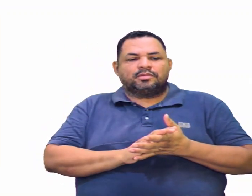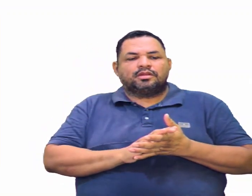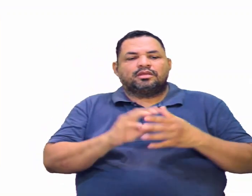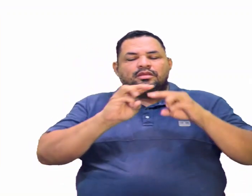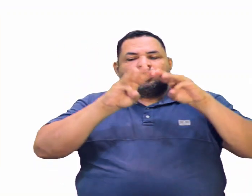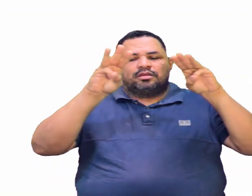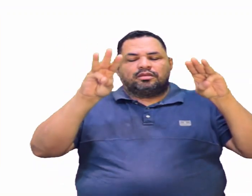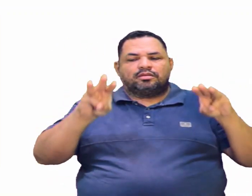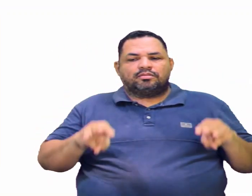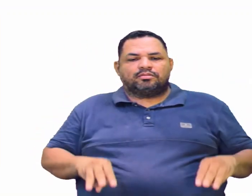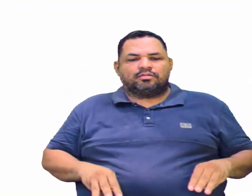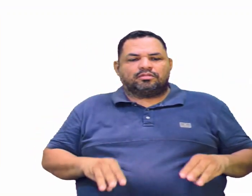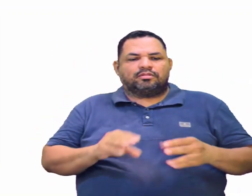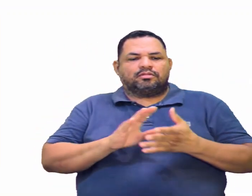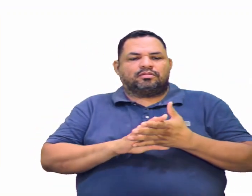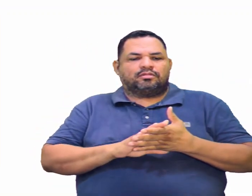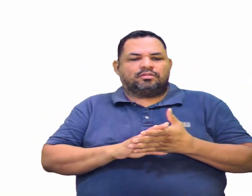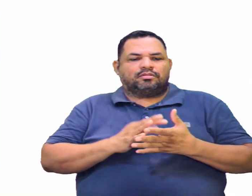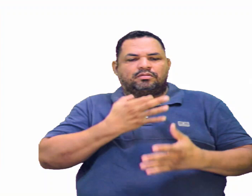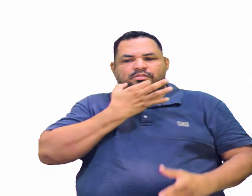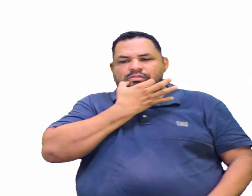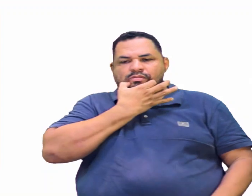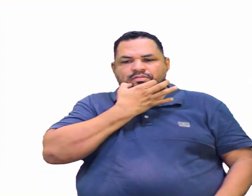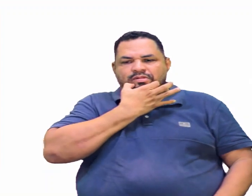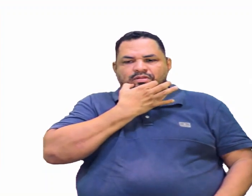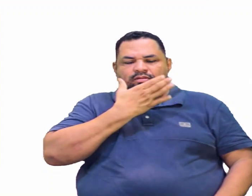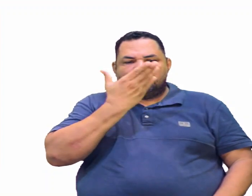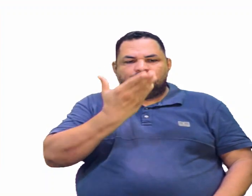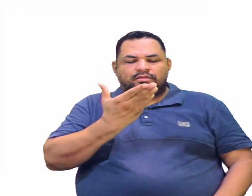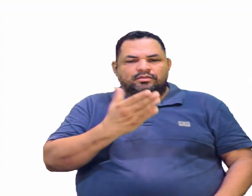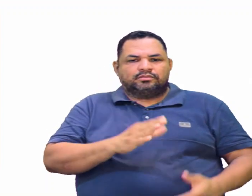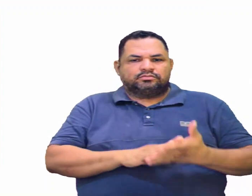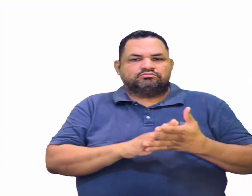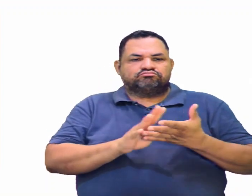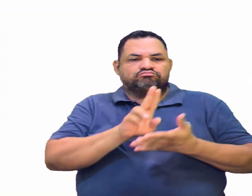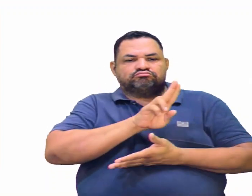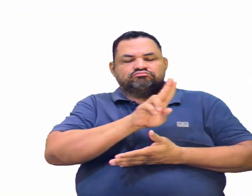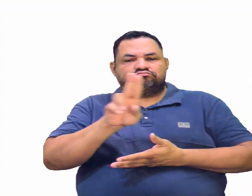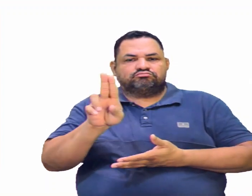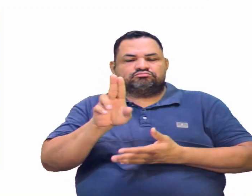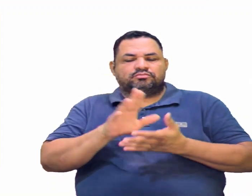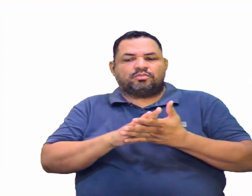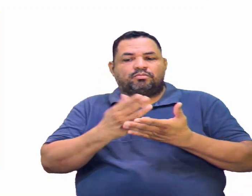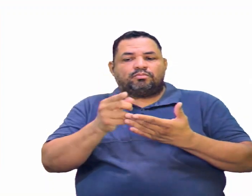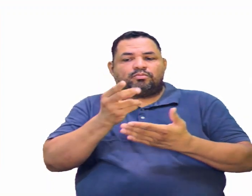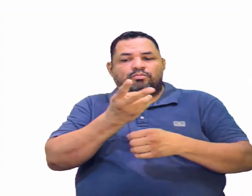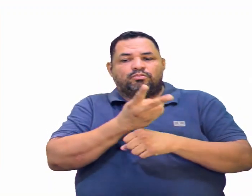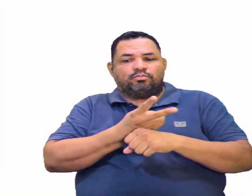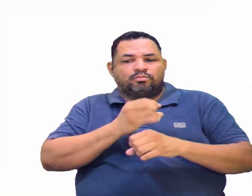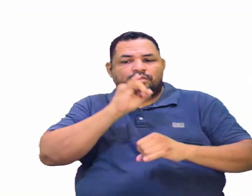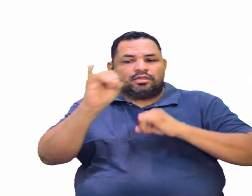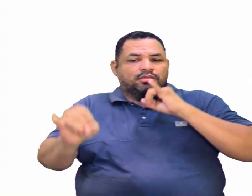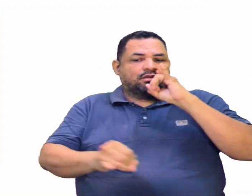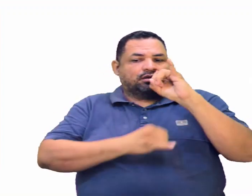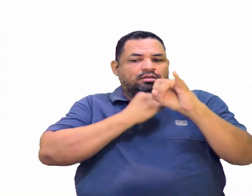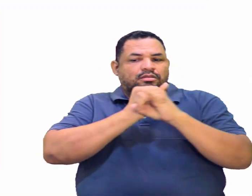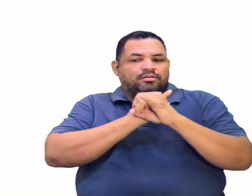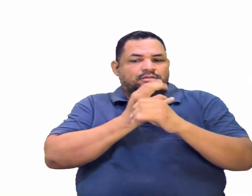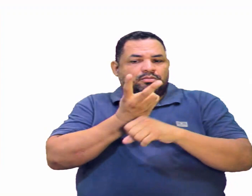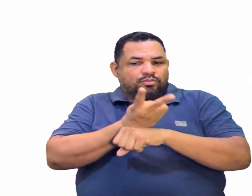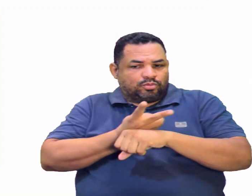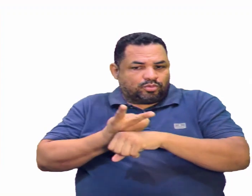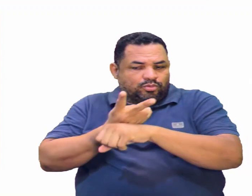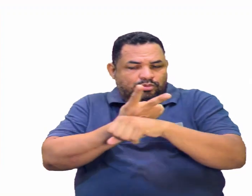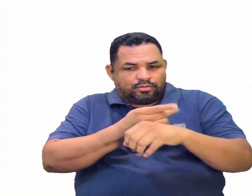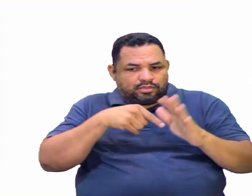São alguns dos museus aí que você colocar esse nome numa pesquisa na internet,